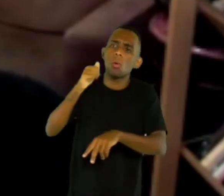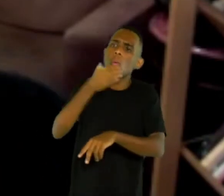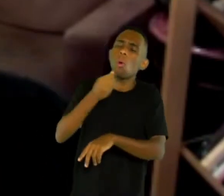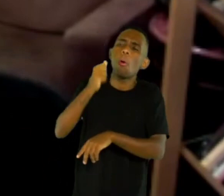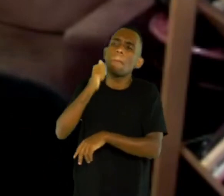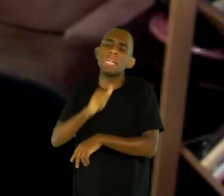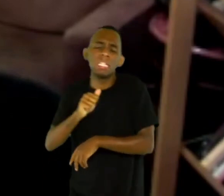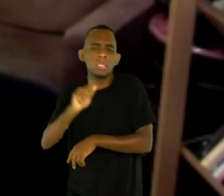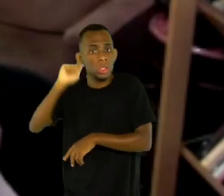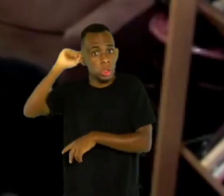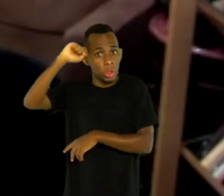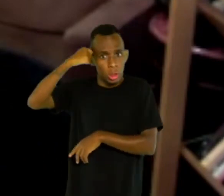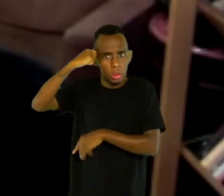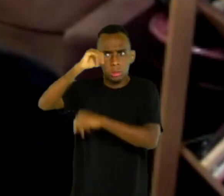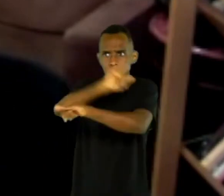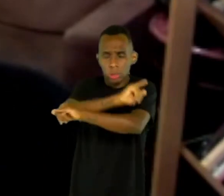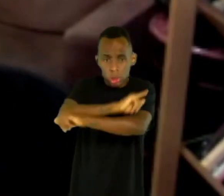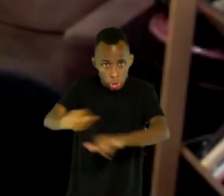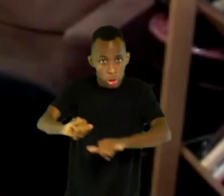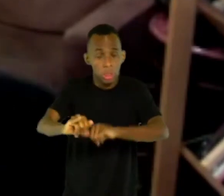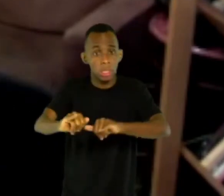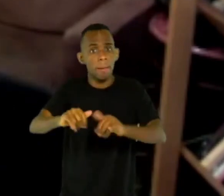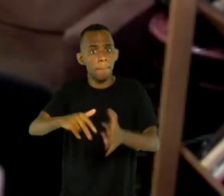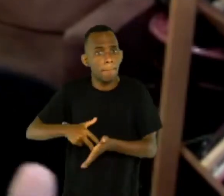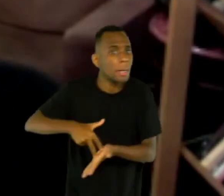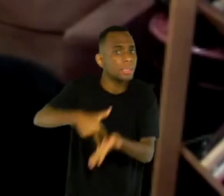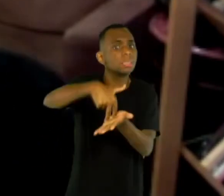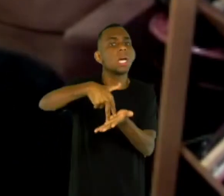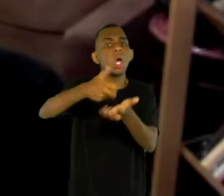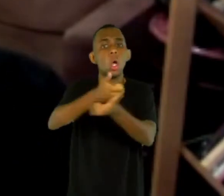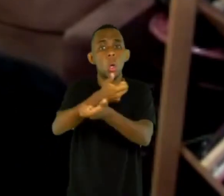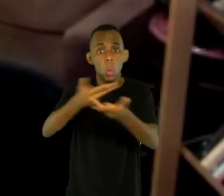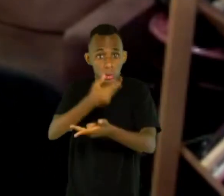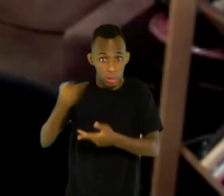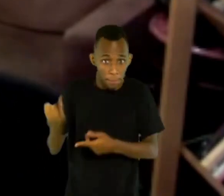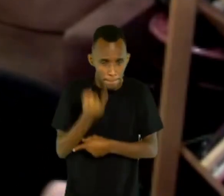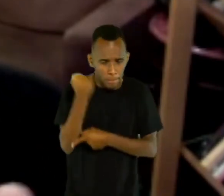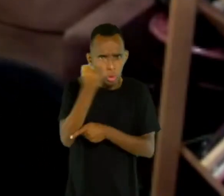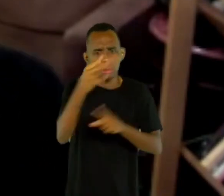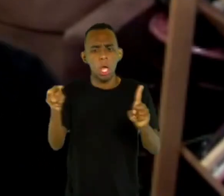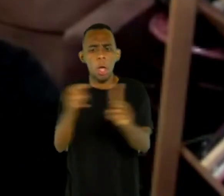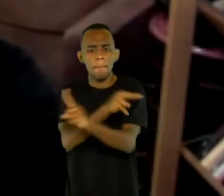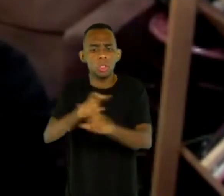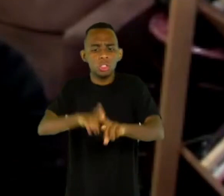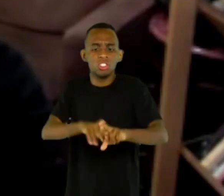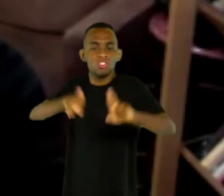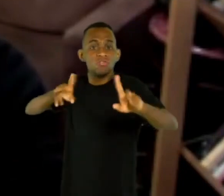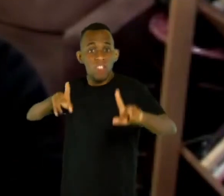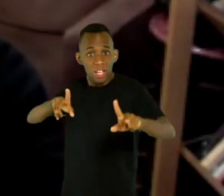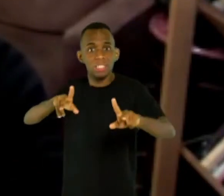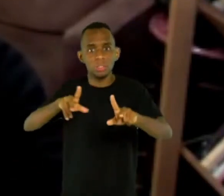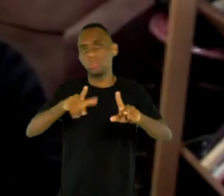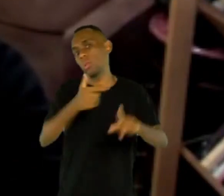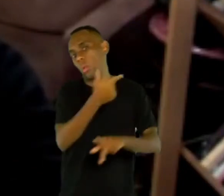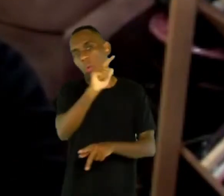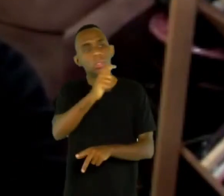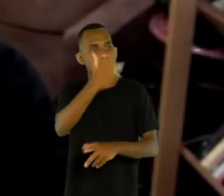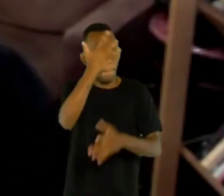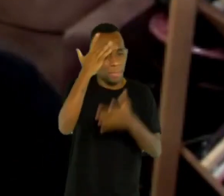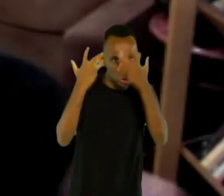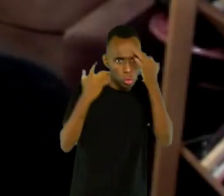negro dizer coisas importantes, ter uma percepção diferente que o outro branco não